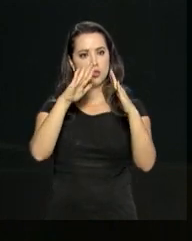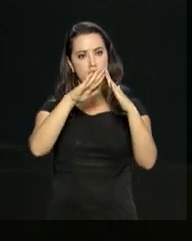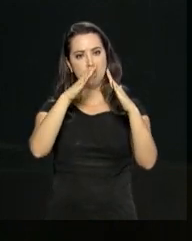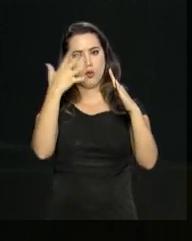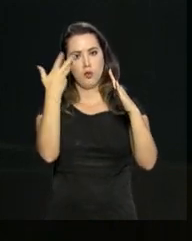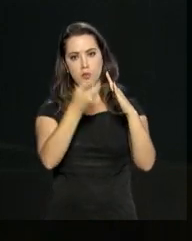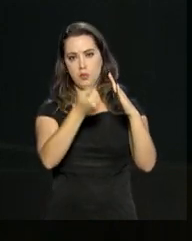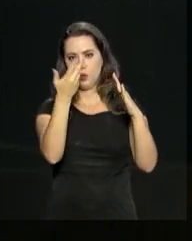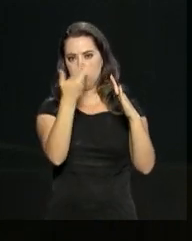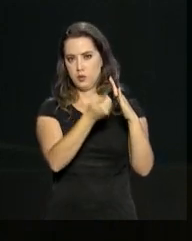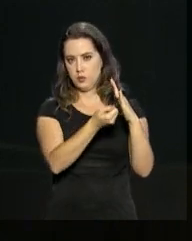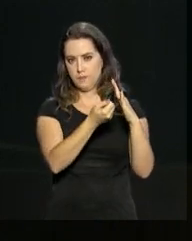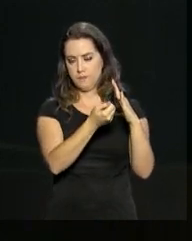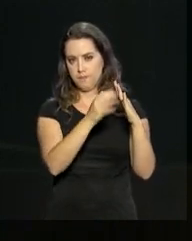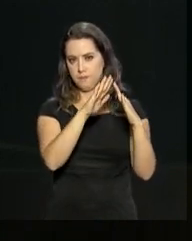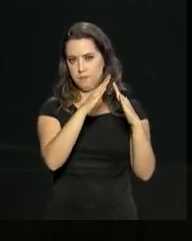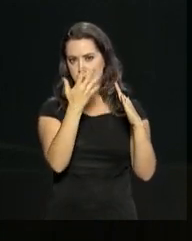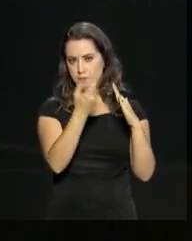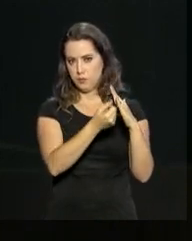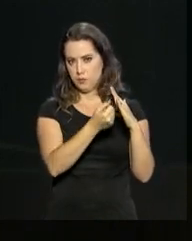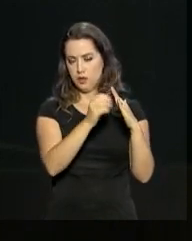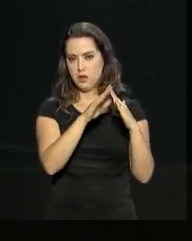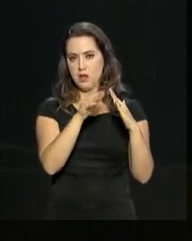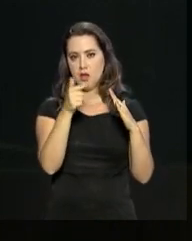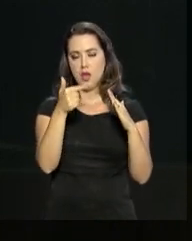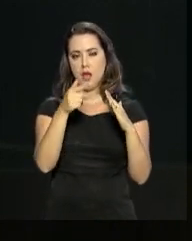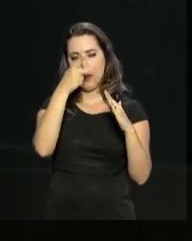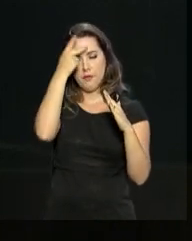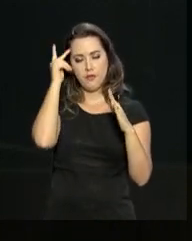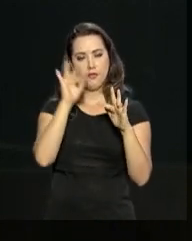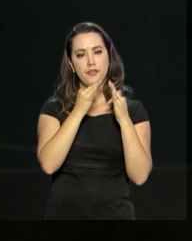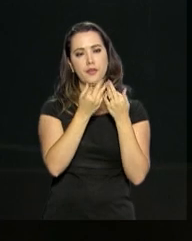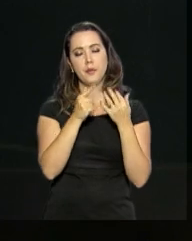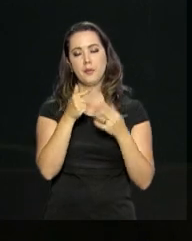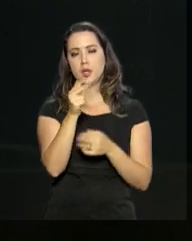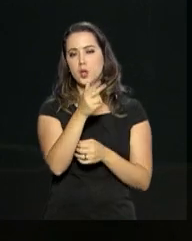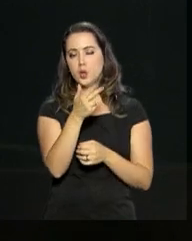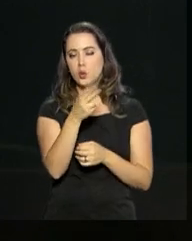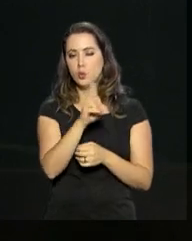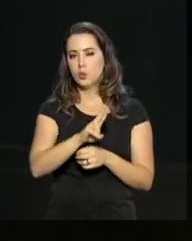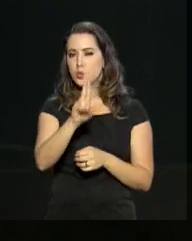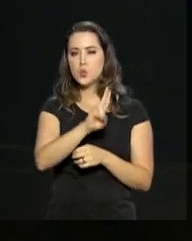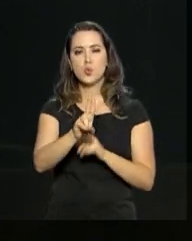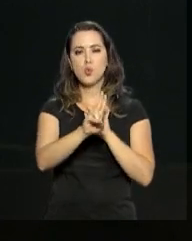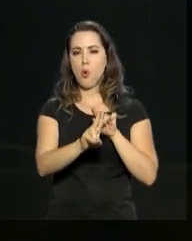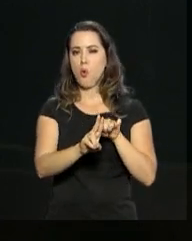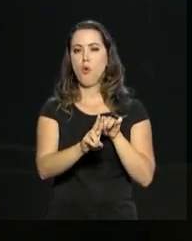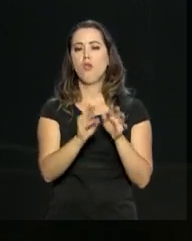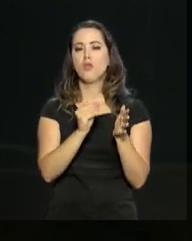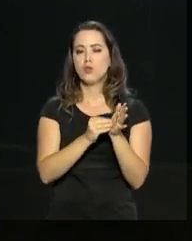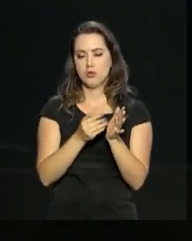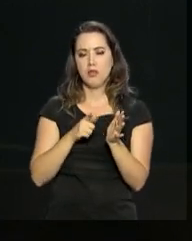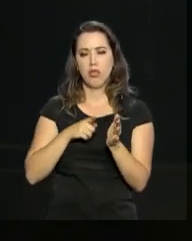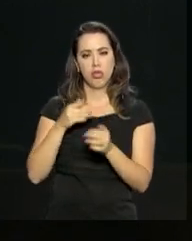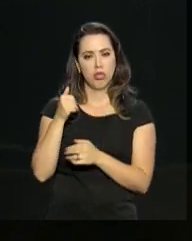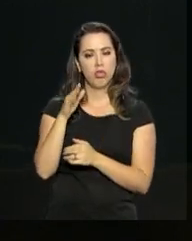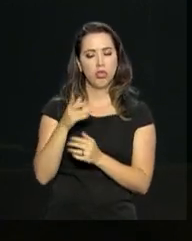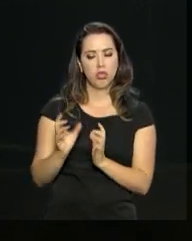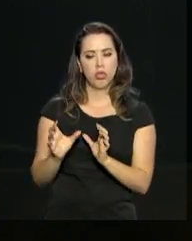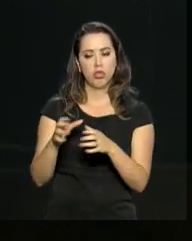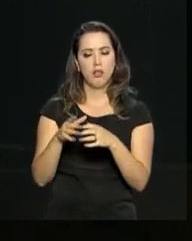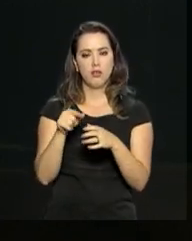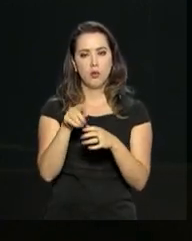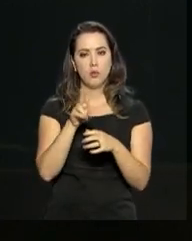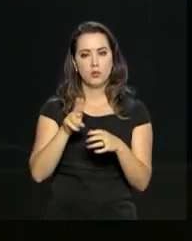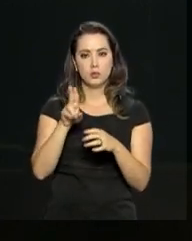é a parte que não vai ser consumida no uso das famílias que estavam colocando as